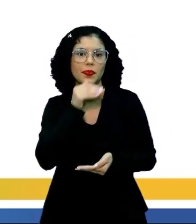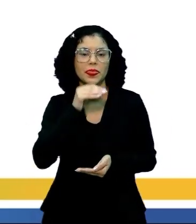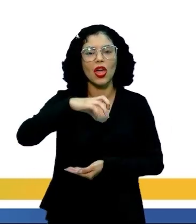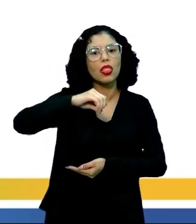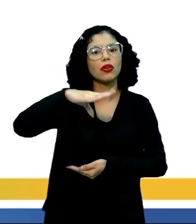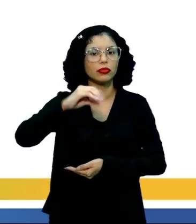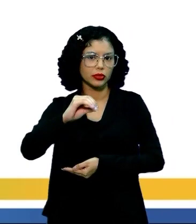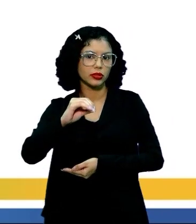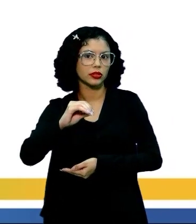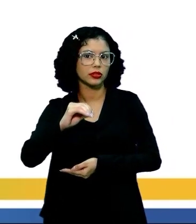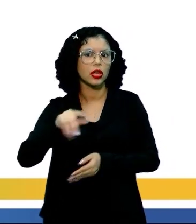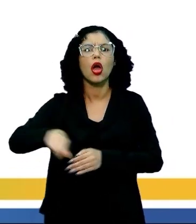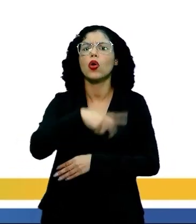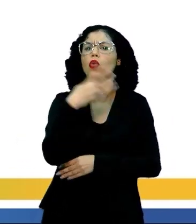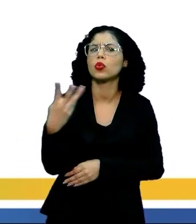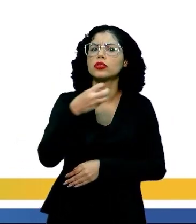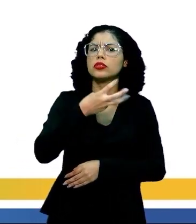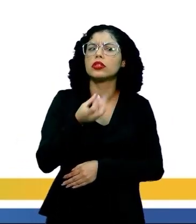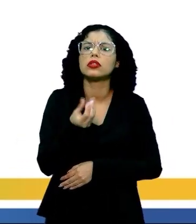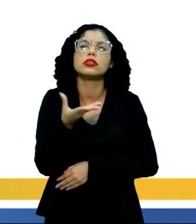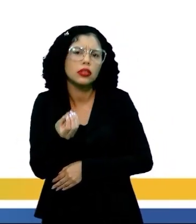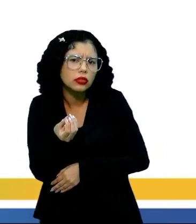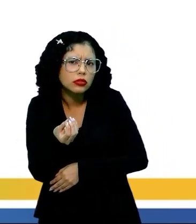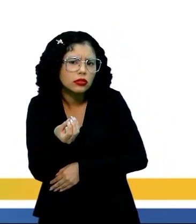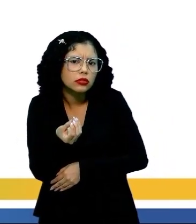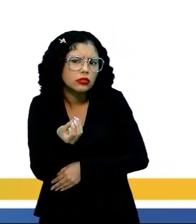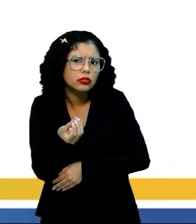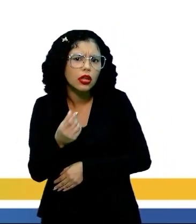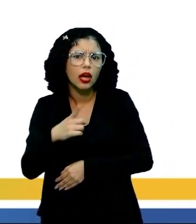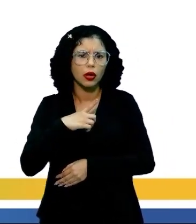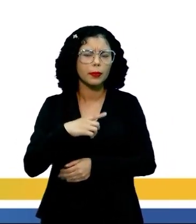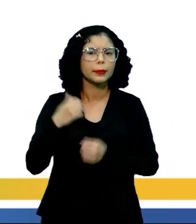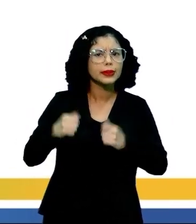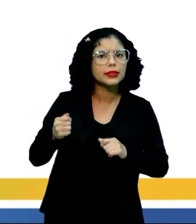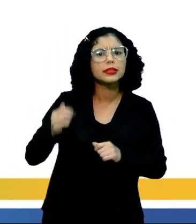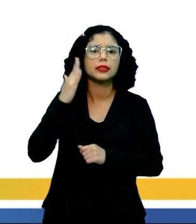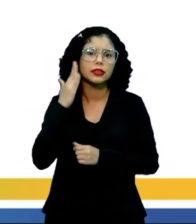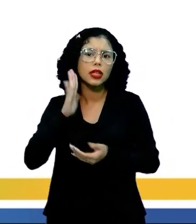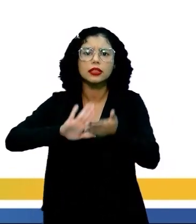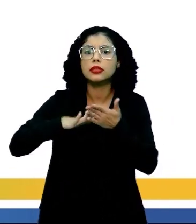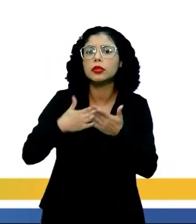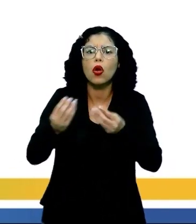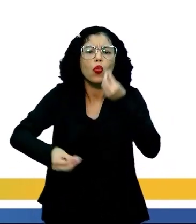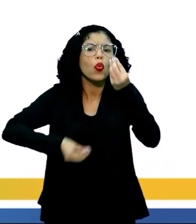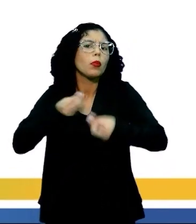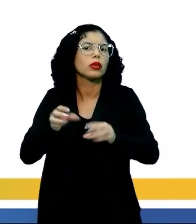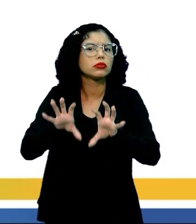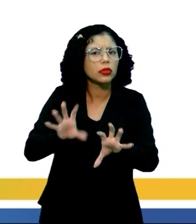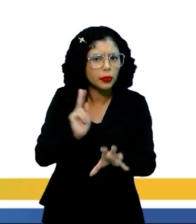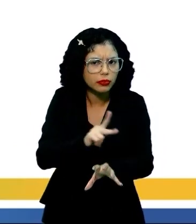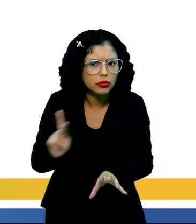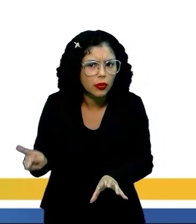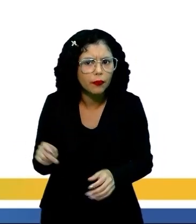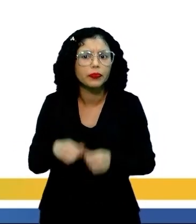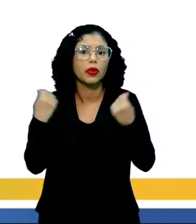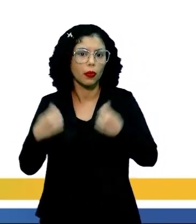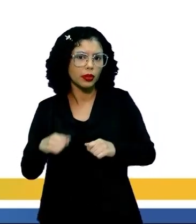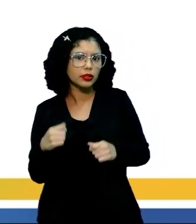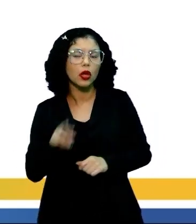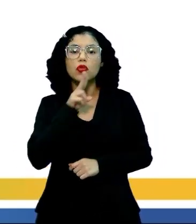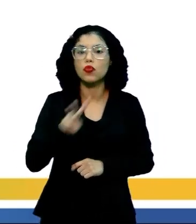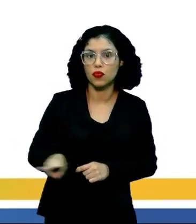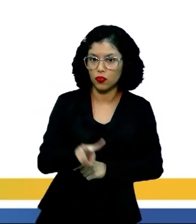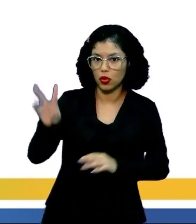90 corresponde a quanto por cento de 360? Eu tenho que entender a interpretação. Como assim, professor? Eu tenho o